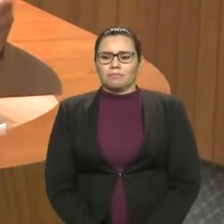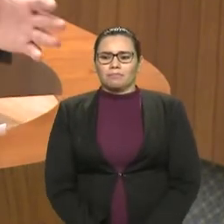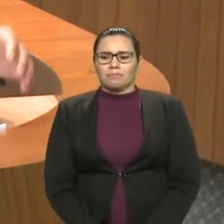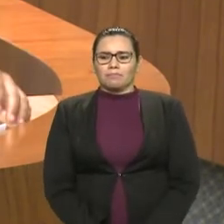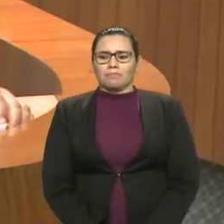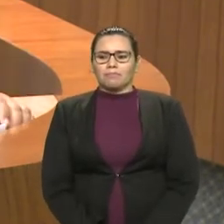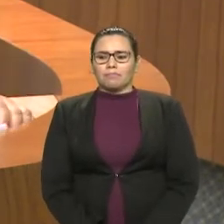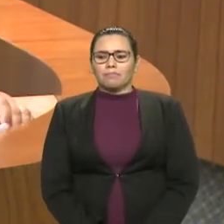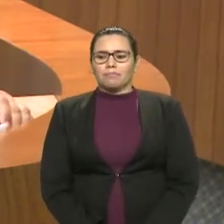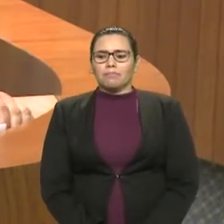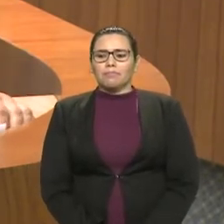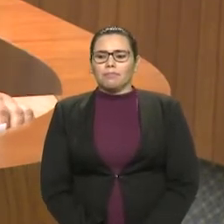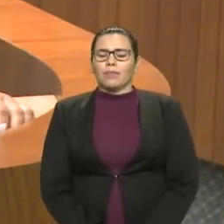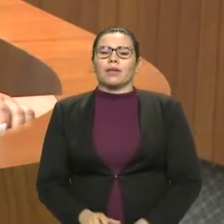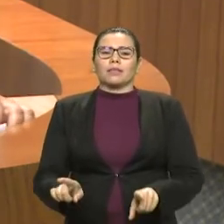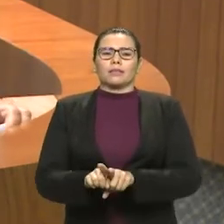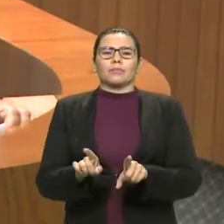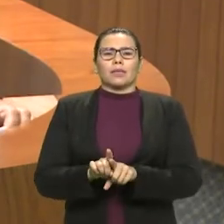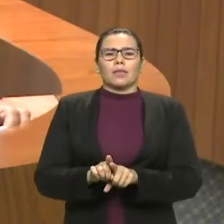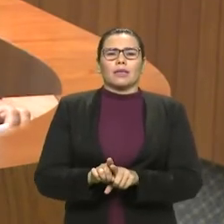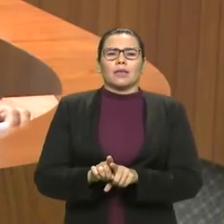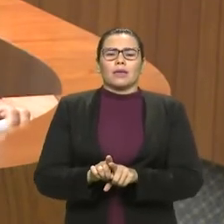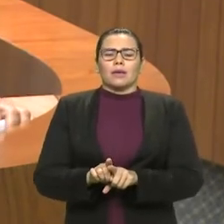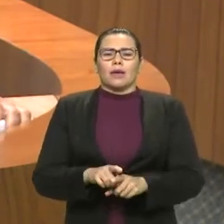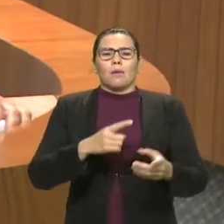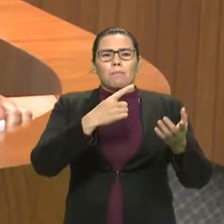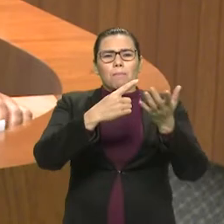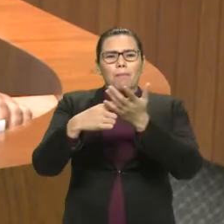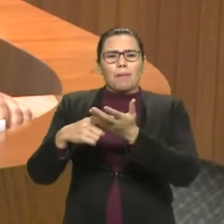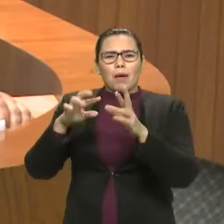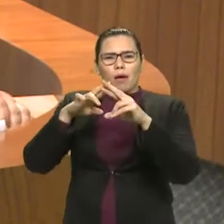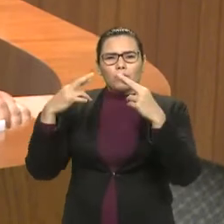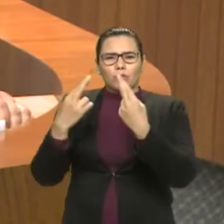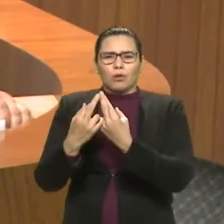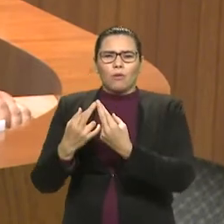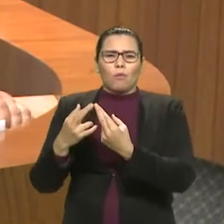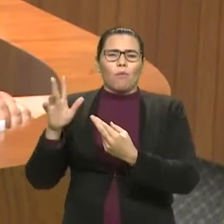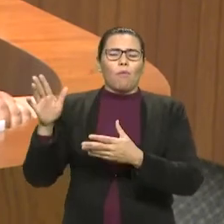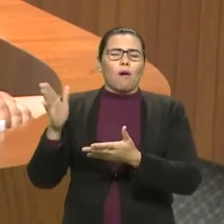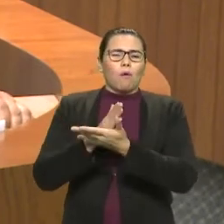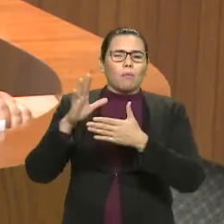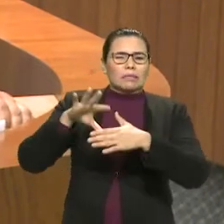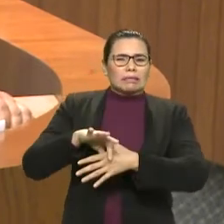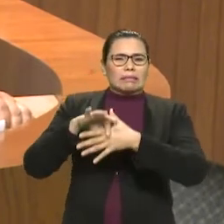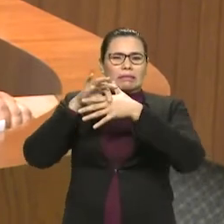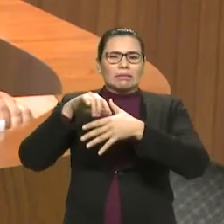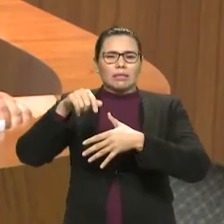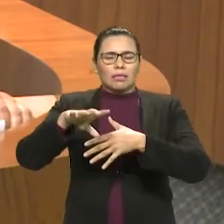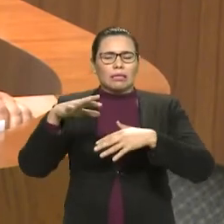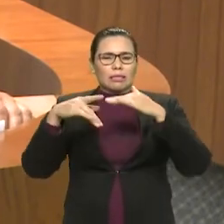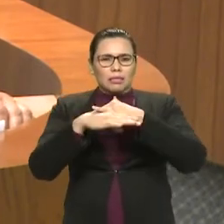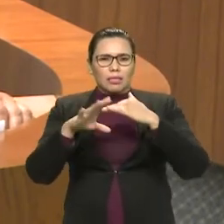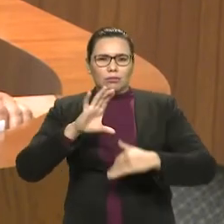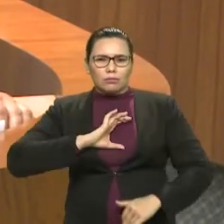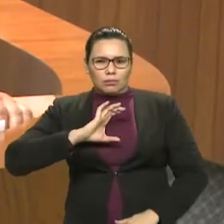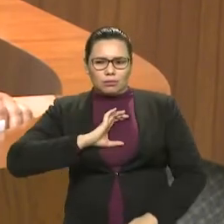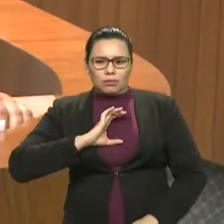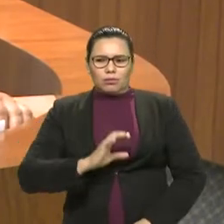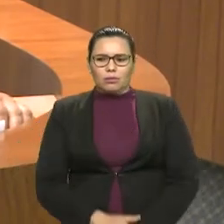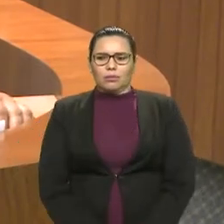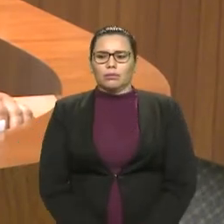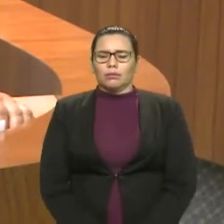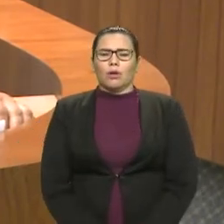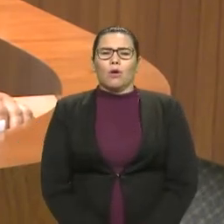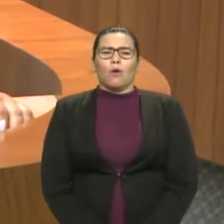tivemos um almoço com lideranças né na cidade de Caxias é uma uma